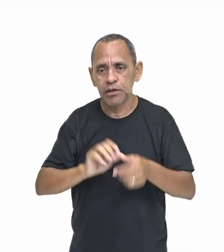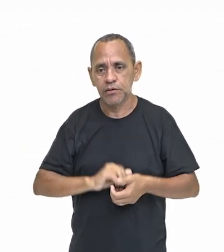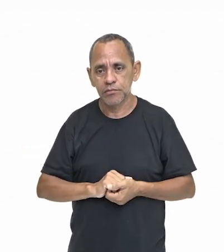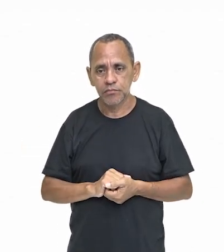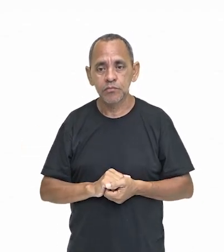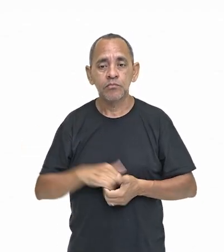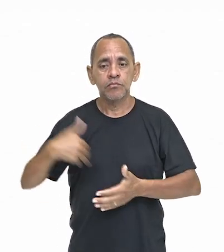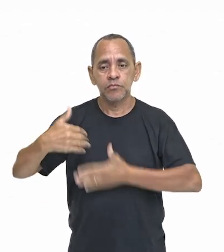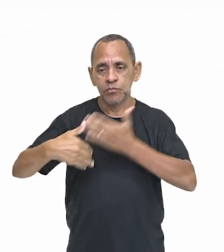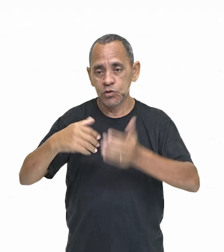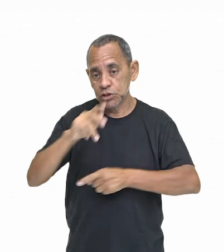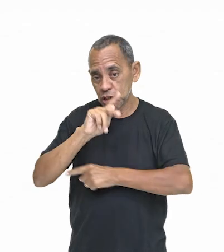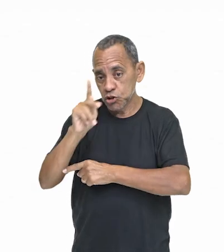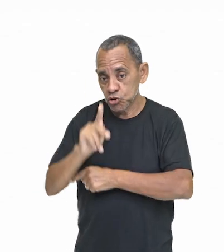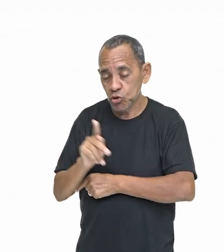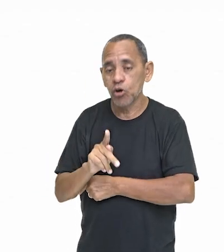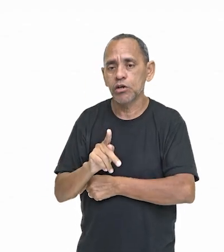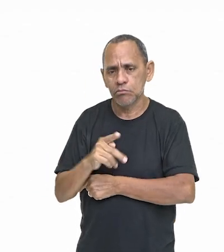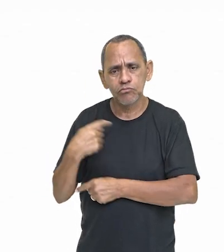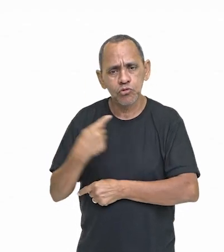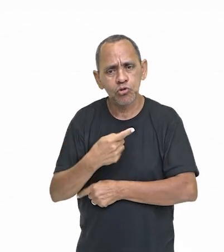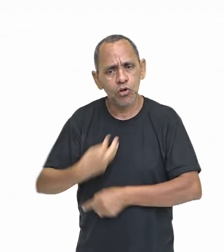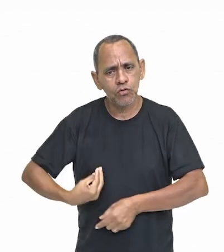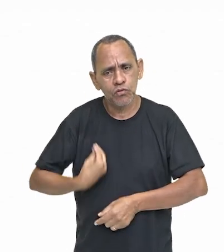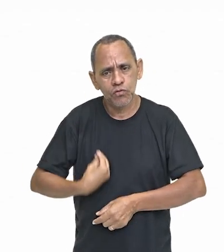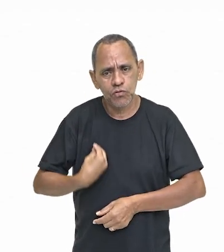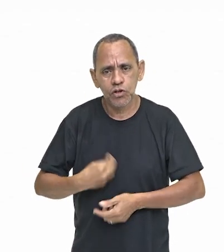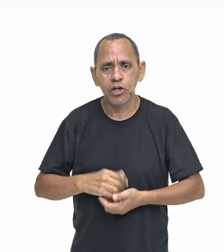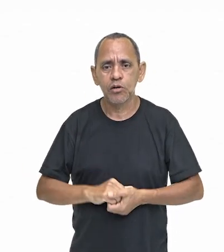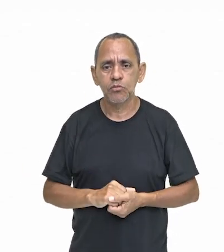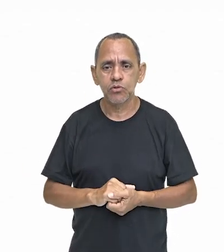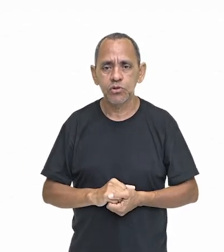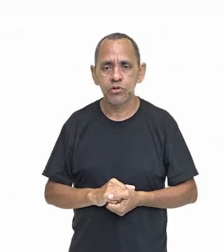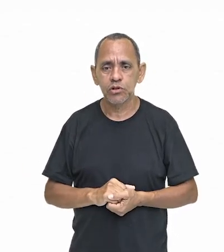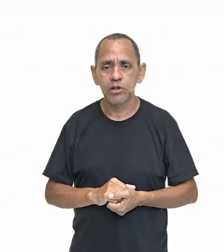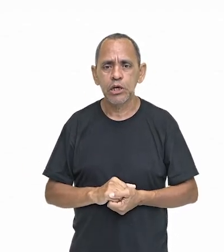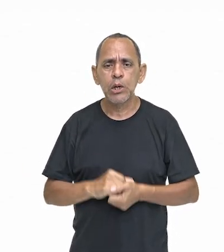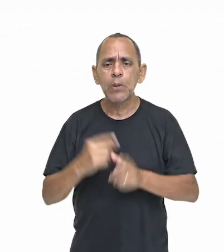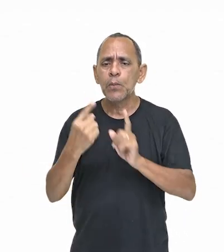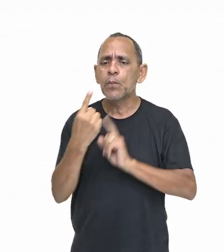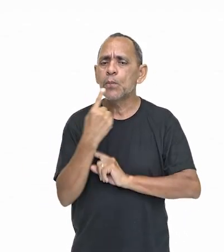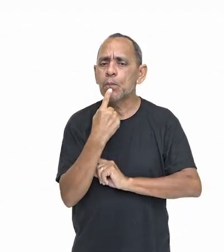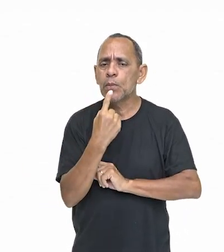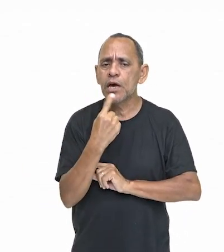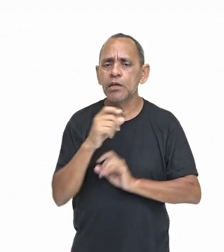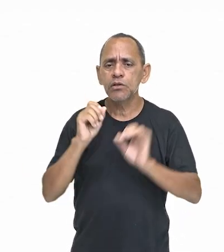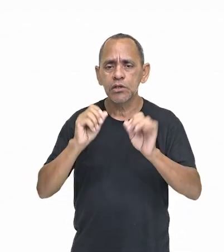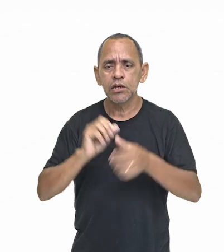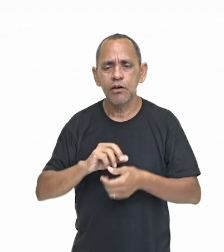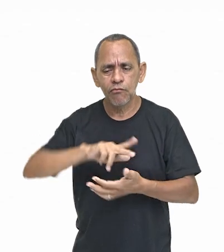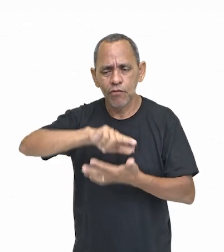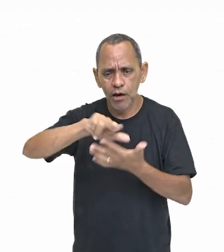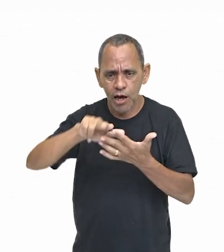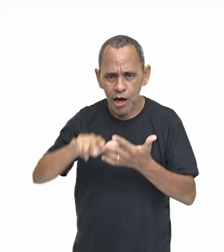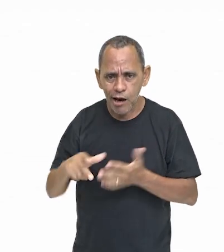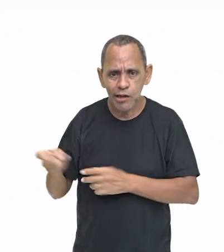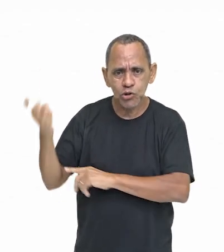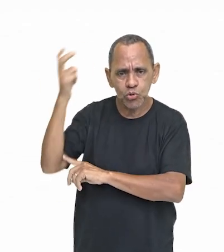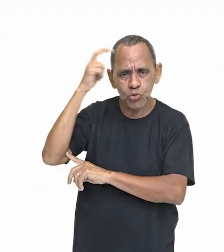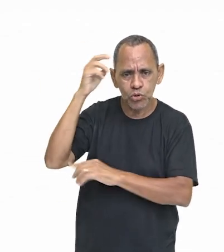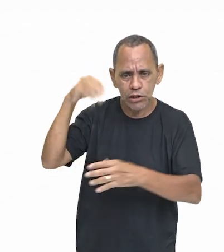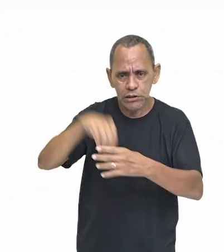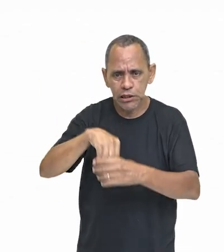histórico que nós vivemos dessa aproximação de diversas culturas do nosso